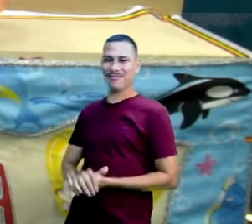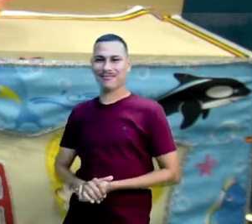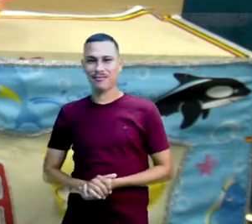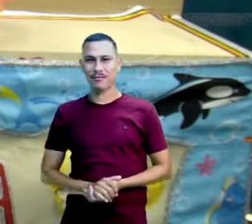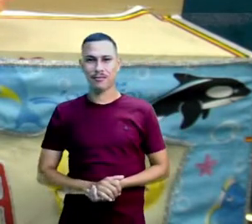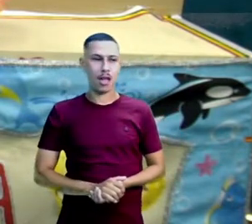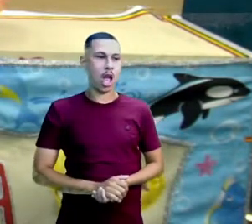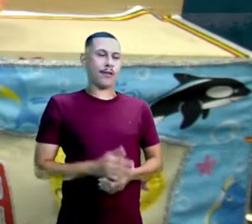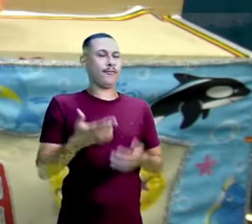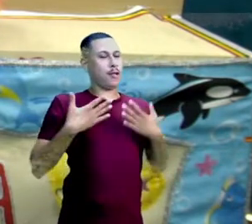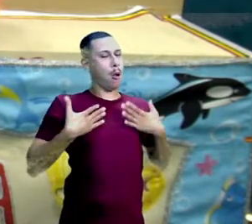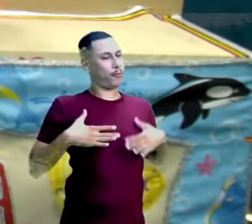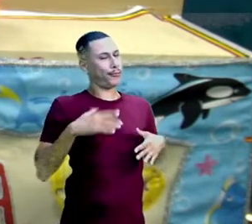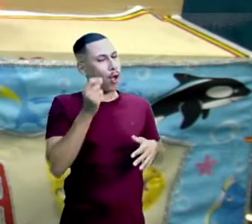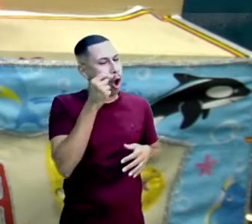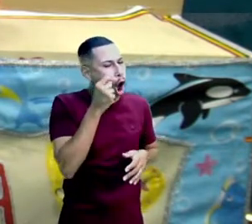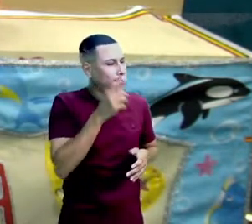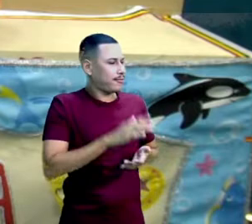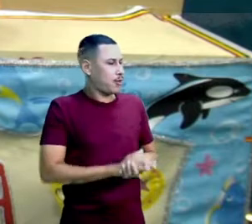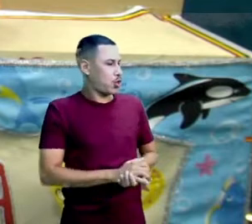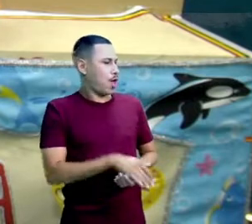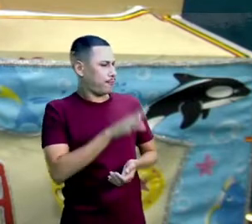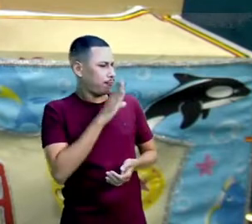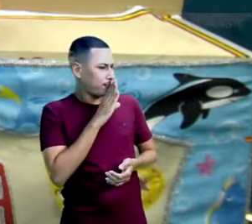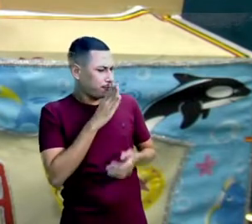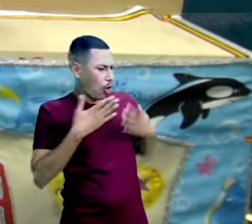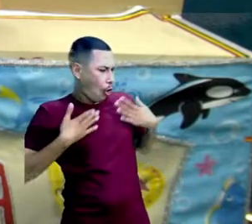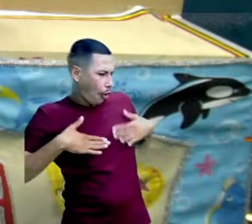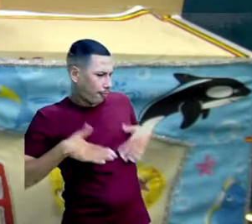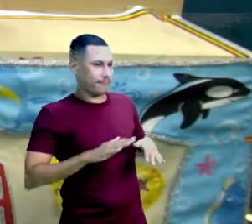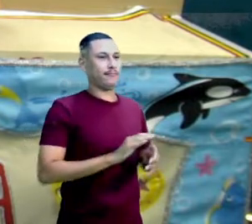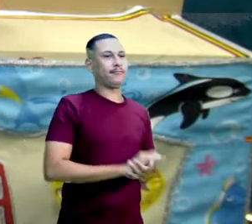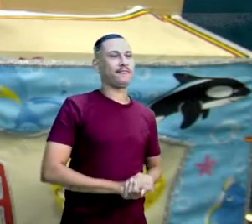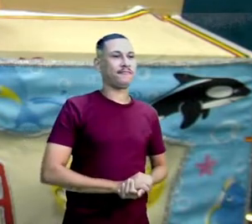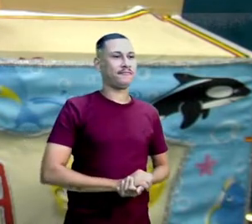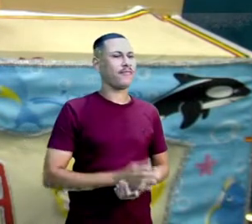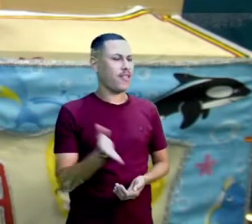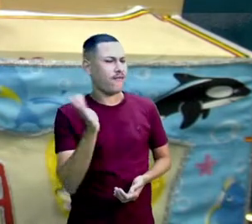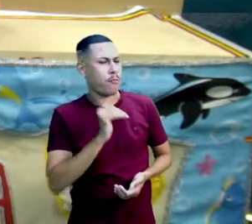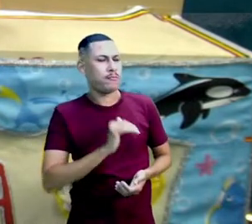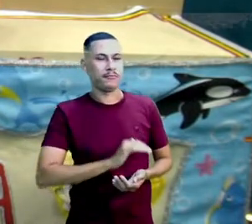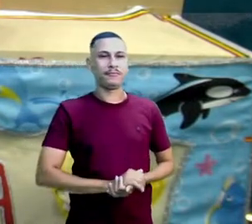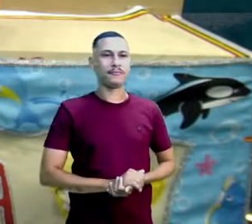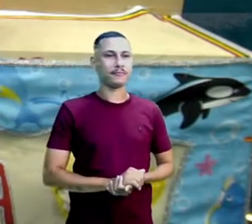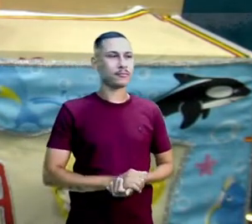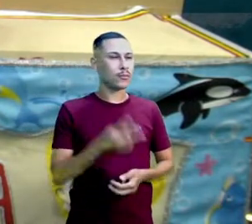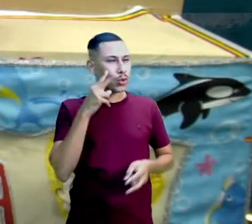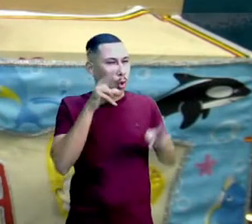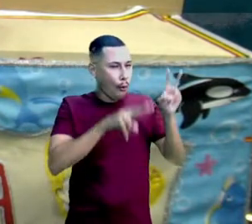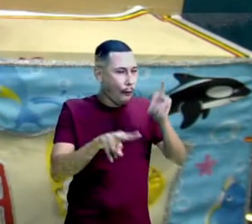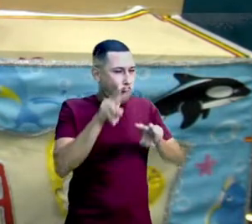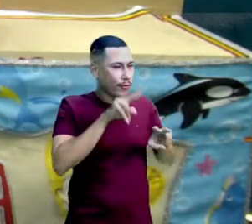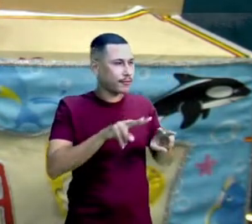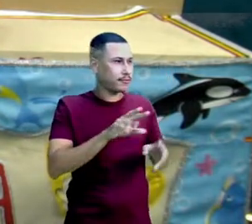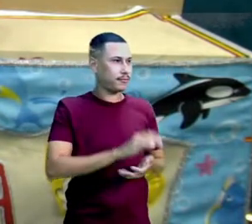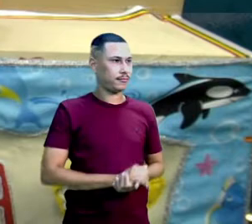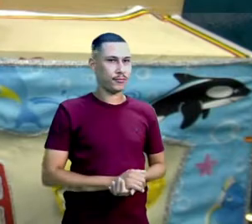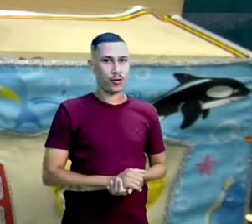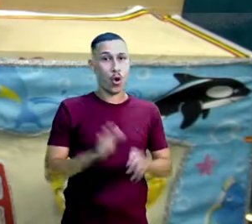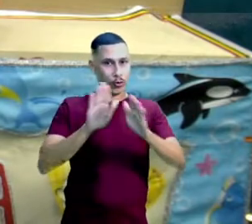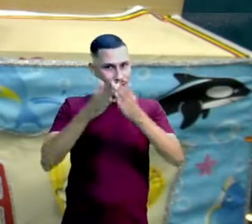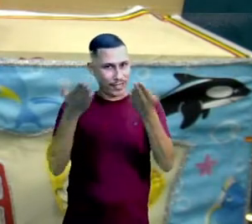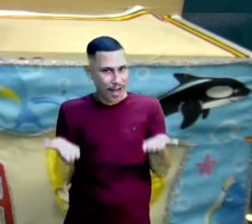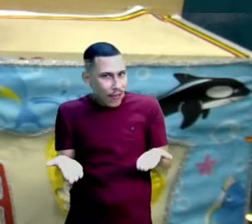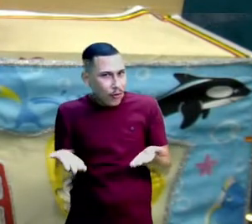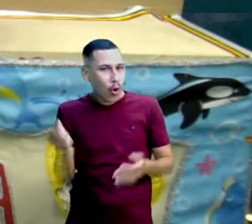ele tá aqui, bem comportado, certo? Uma lapa de oi, medonha. É, ele tá comportado. Vamos lá. Então, olha o nosso livro,